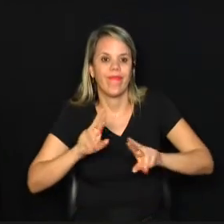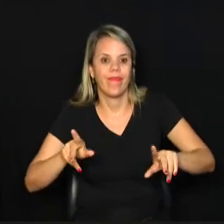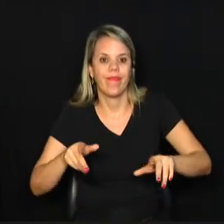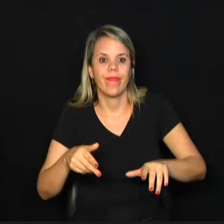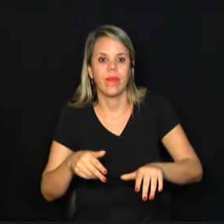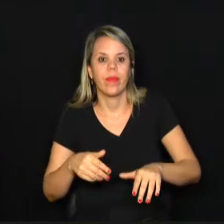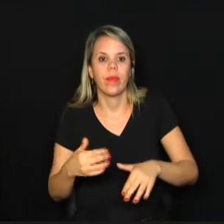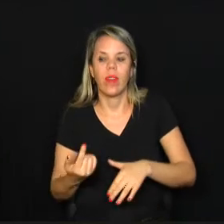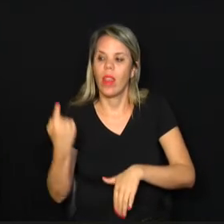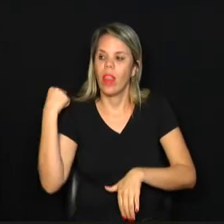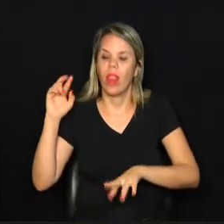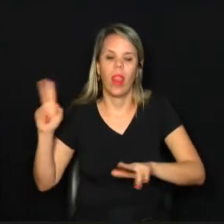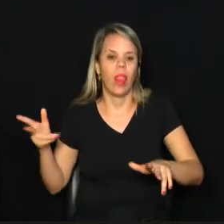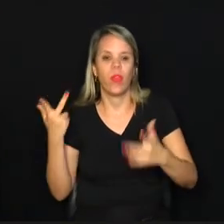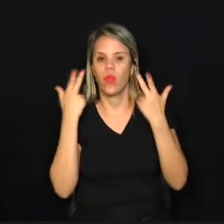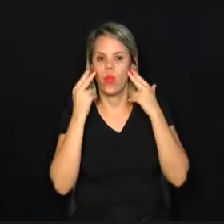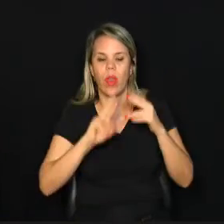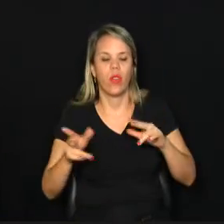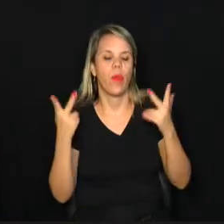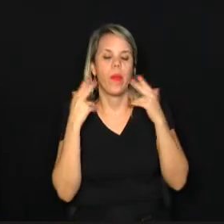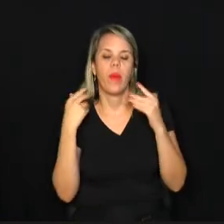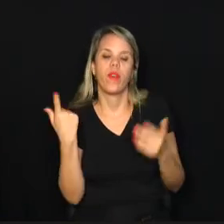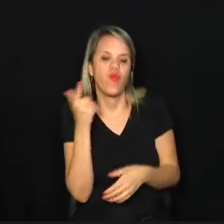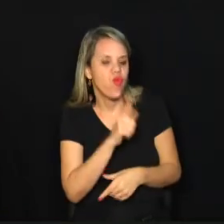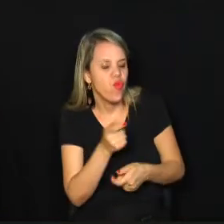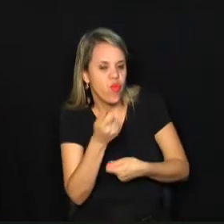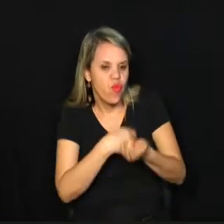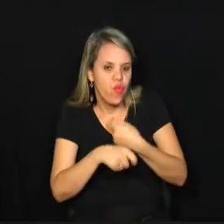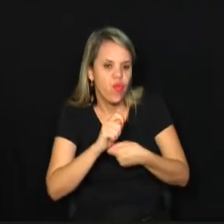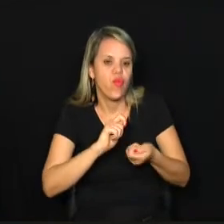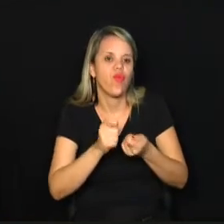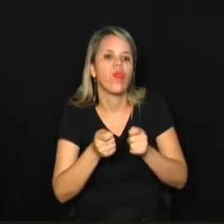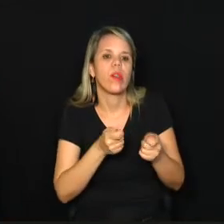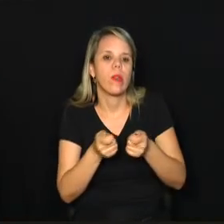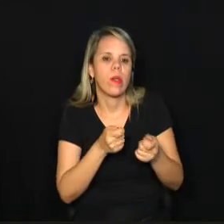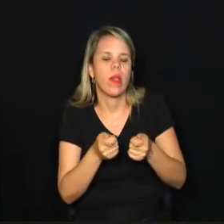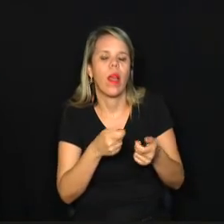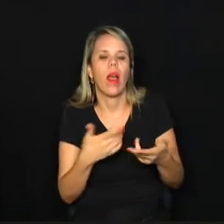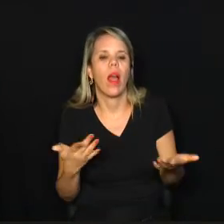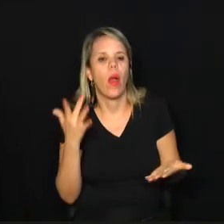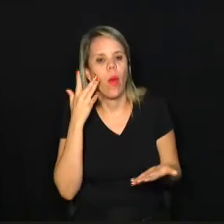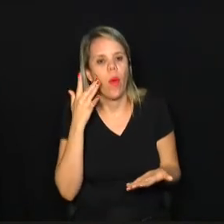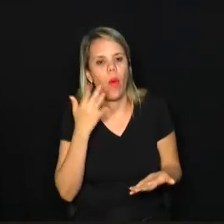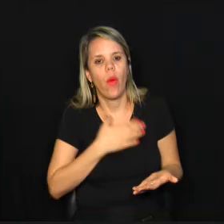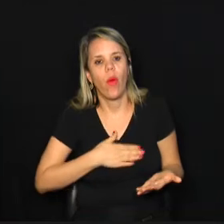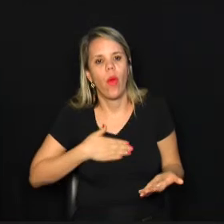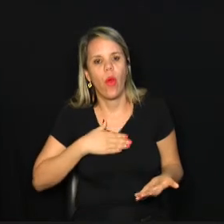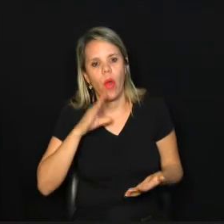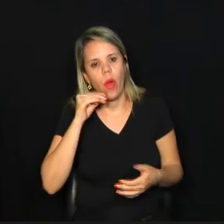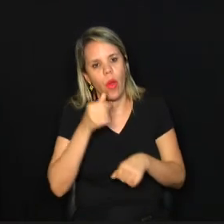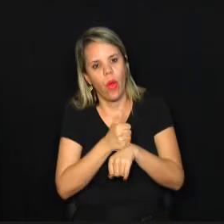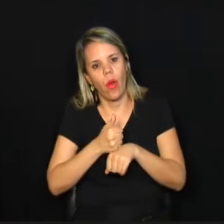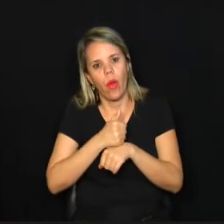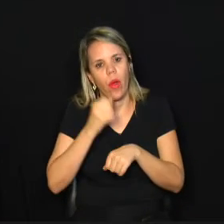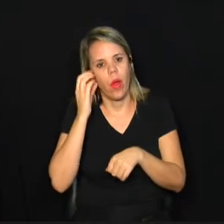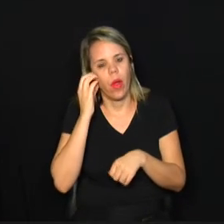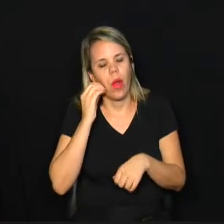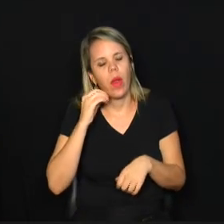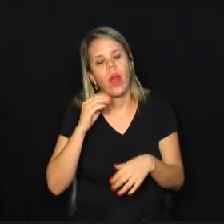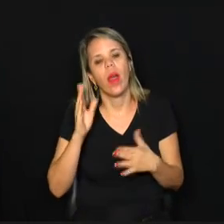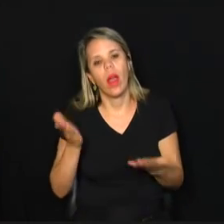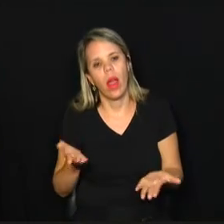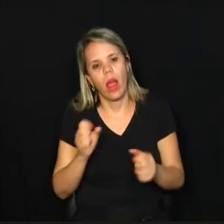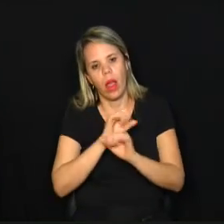do parâmetro normal, nós conseguimos produzir, eu acho que uma peça que privilegiou o funcionalismo público, eu acho que